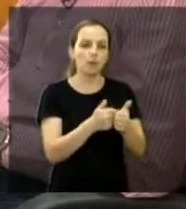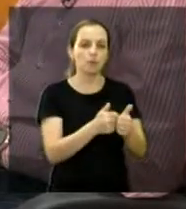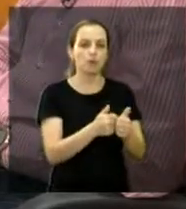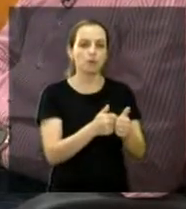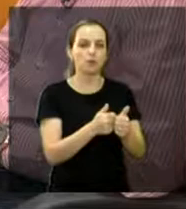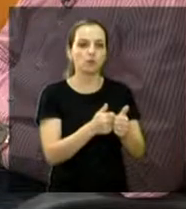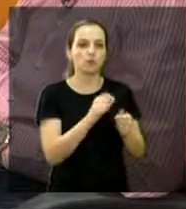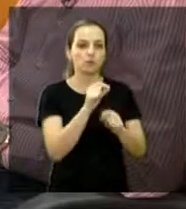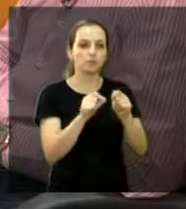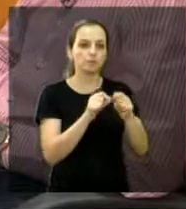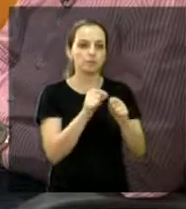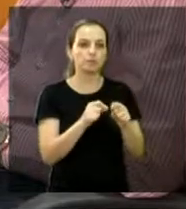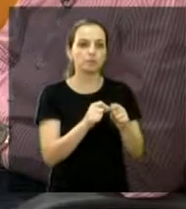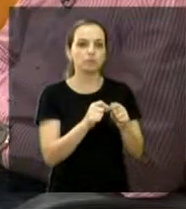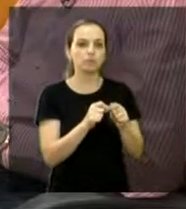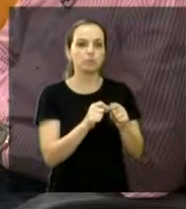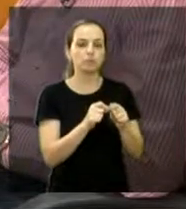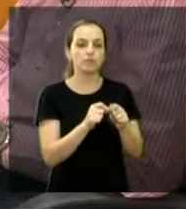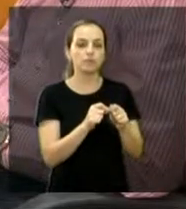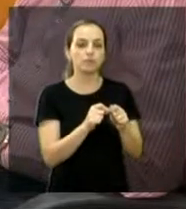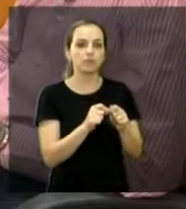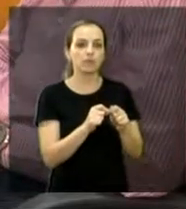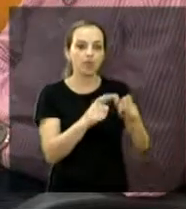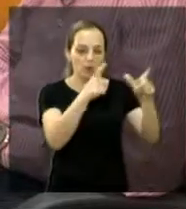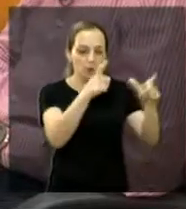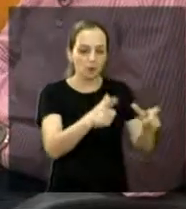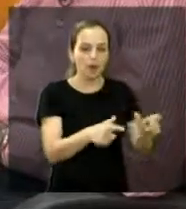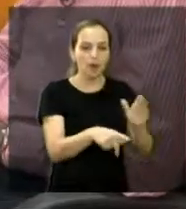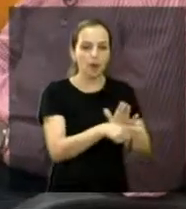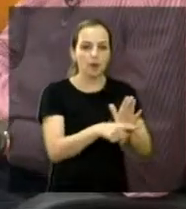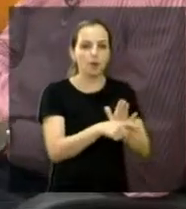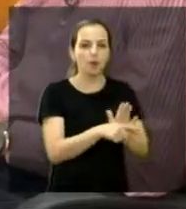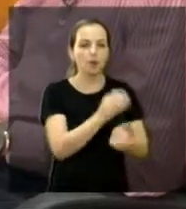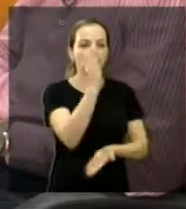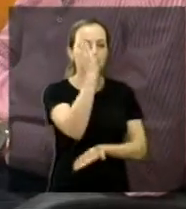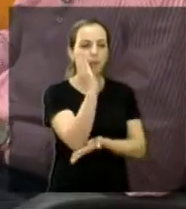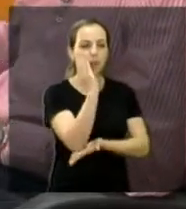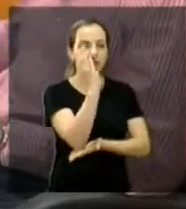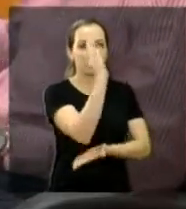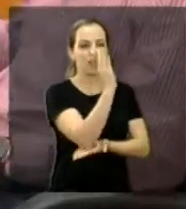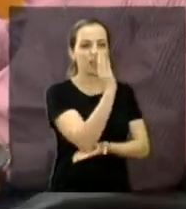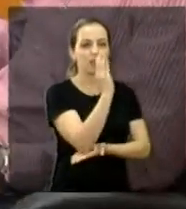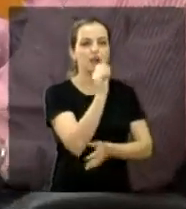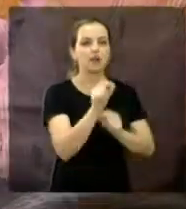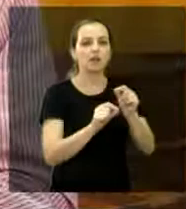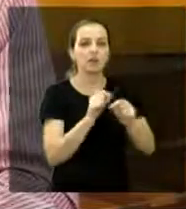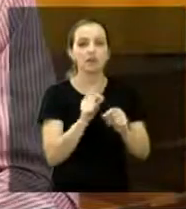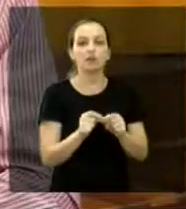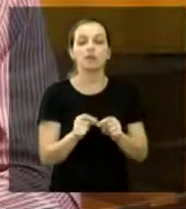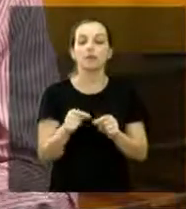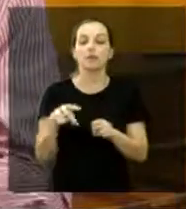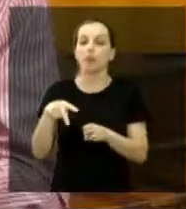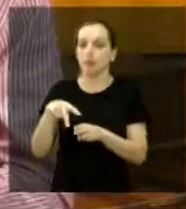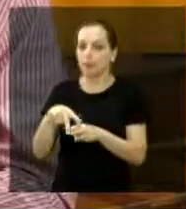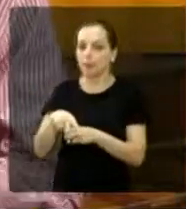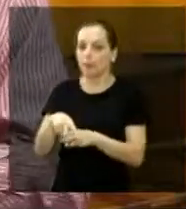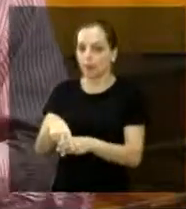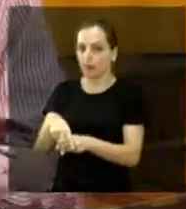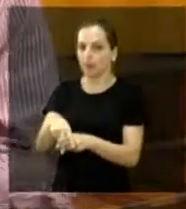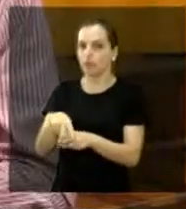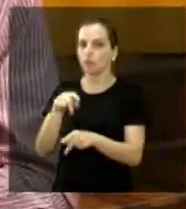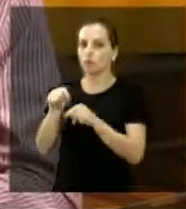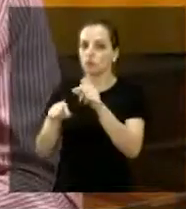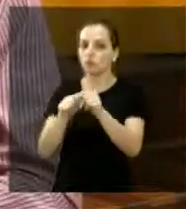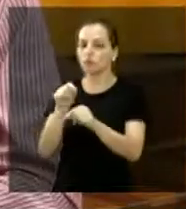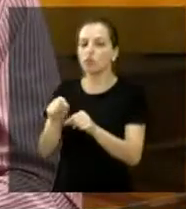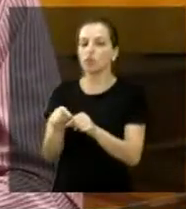em estádio que era todo de madeira. Sim, com certeza. Inclusive em Barretos, há uma passagem também que se um